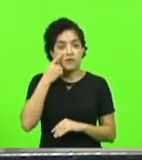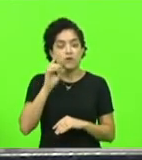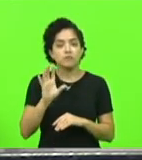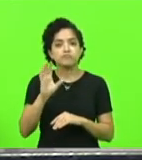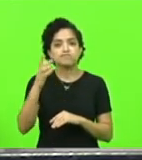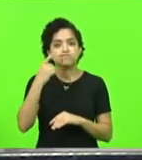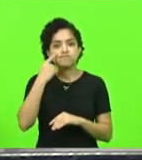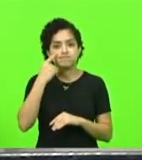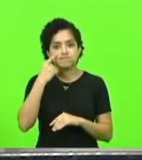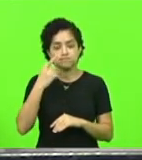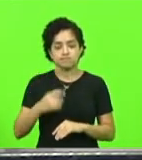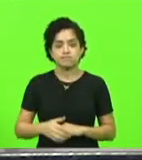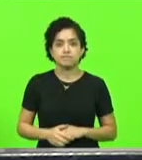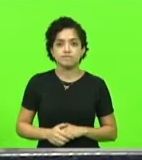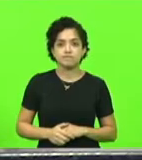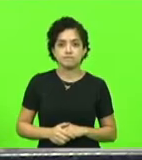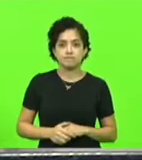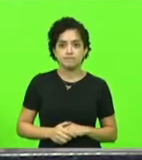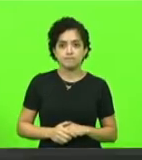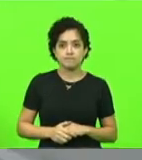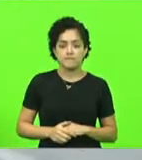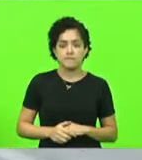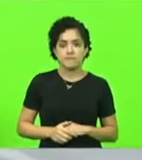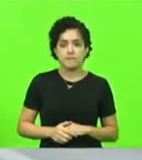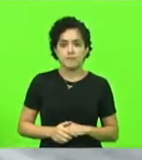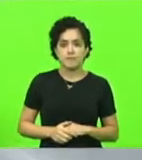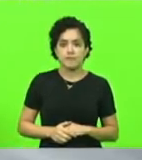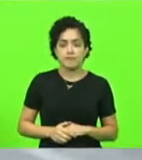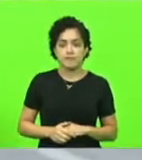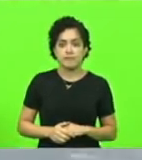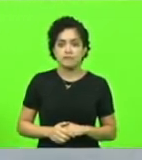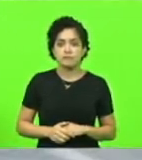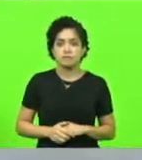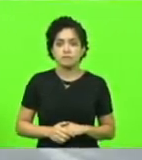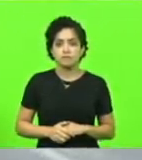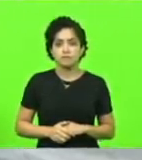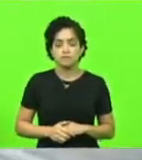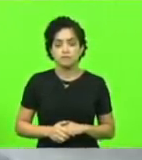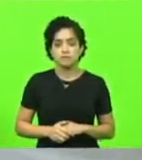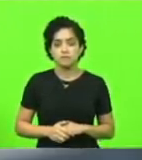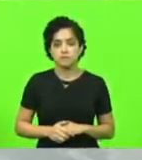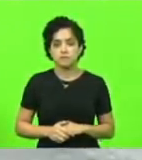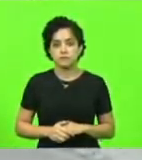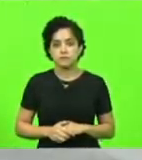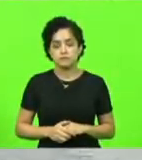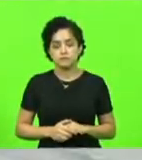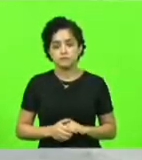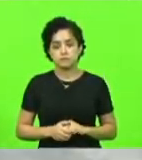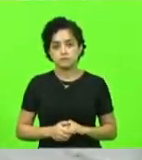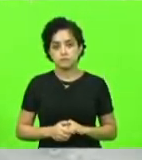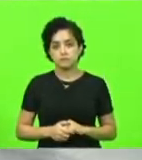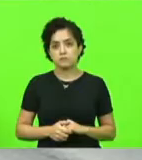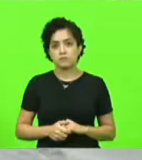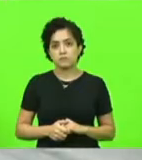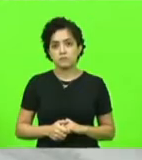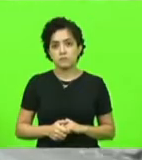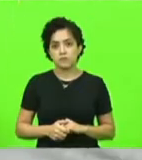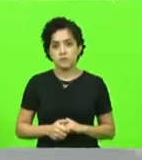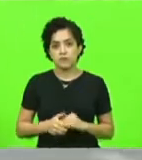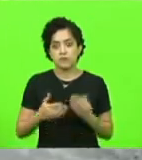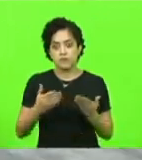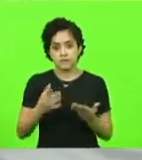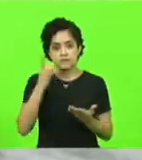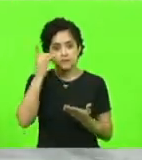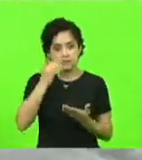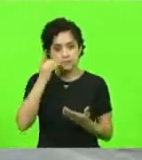está acontecendo na 470 do Alto Vale. Concedo a parte, deputado Vicente. Deputado Alba, senhores deputados, mais